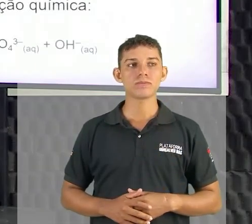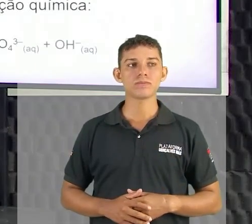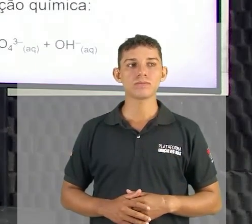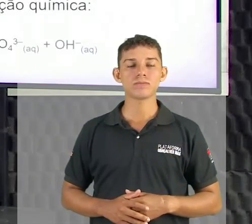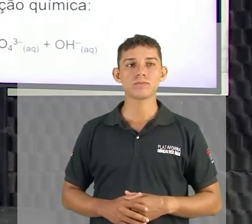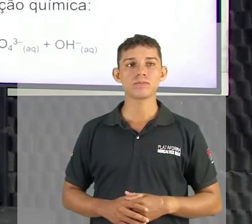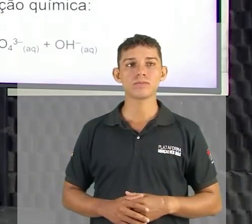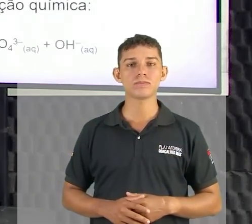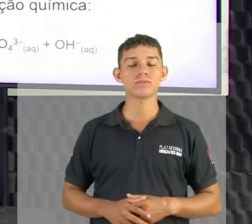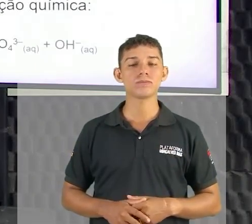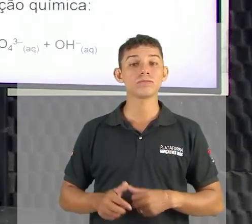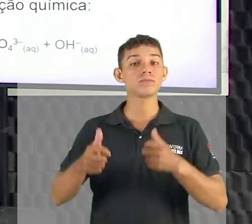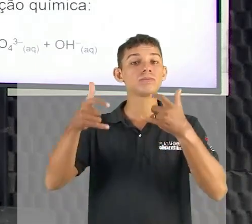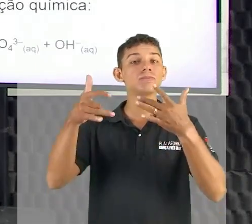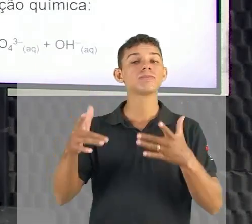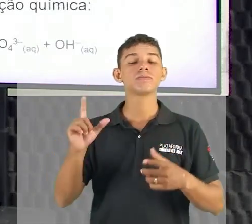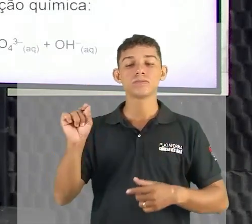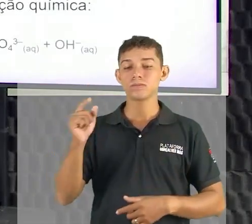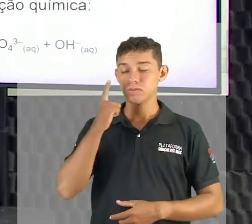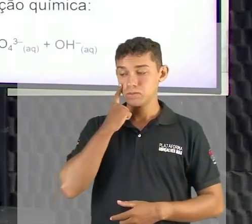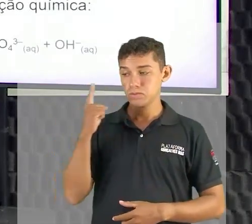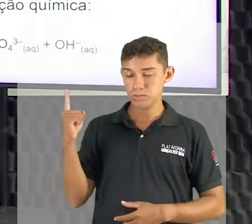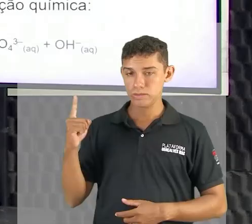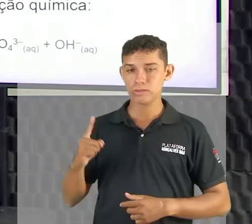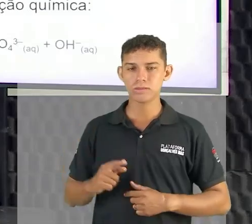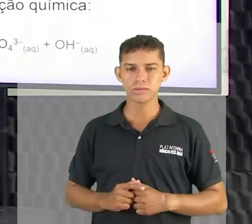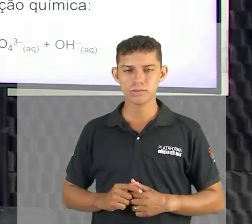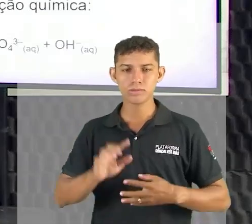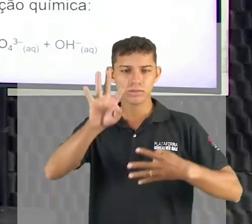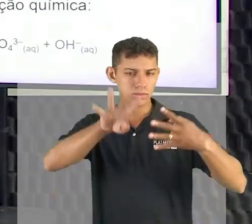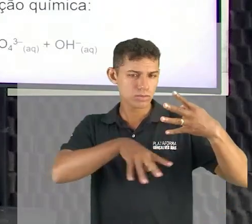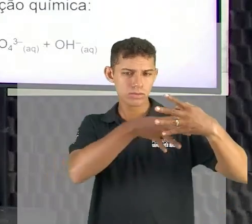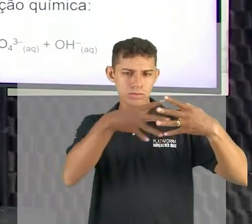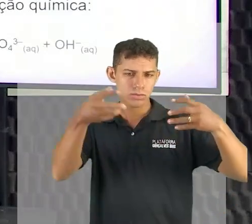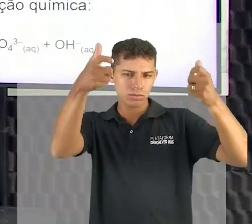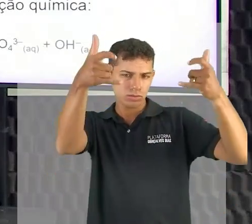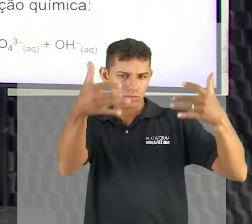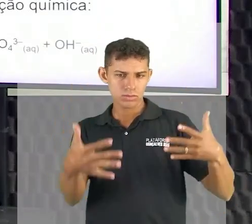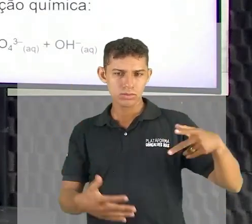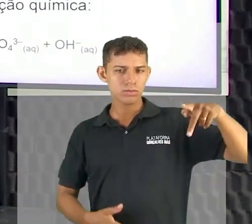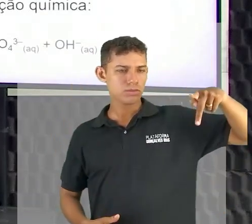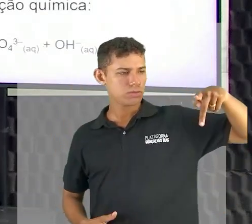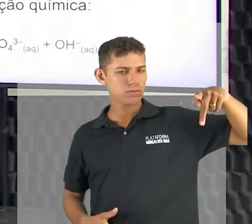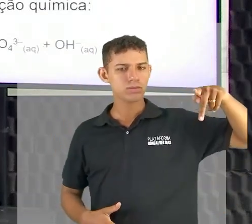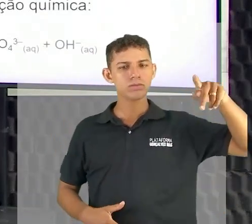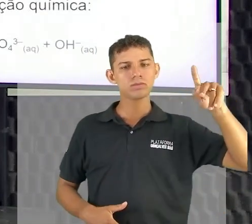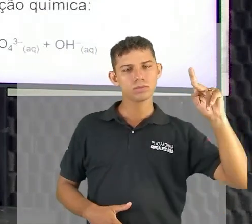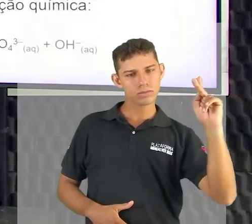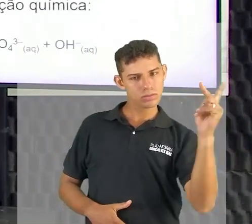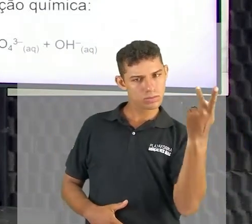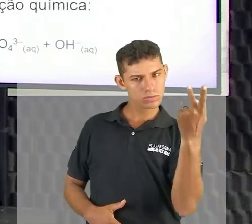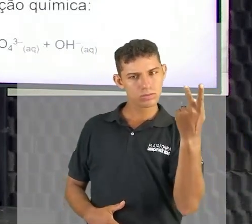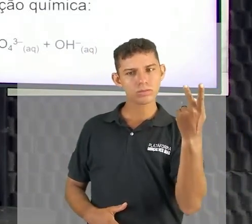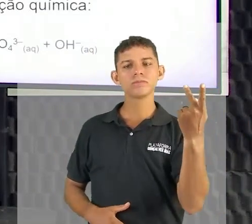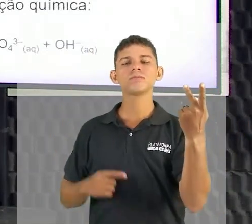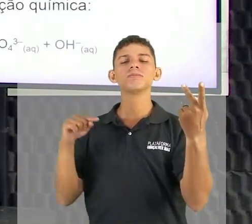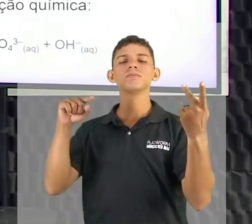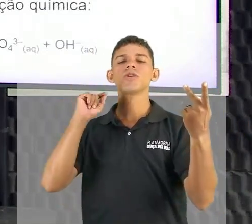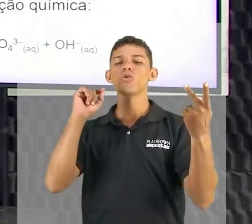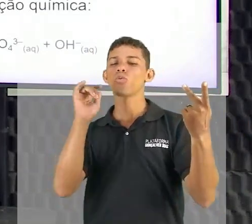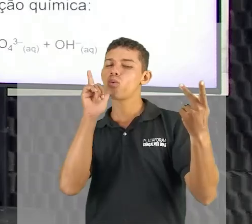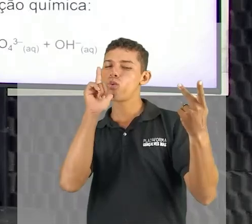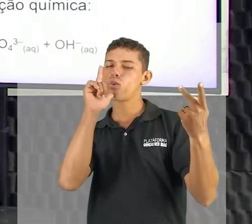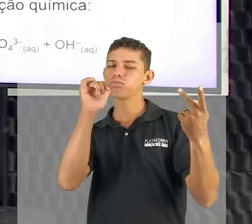A próxima questão fala assim, ó. A tabela lista os valores de pH de algumas bebidas consumidas pela população.